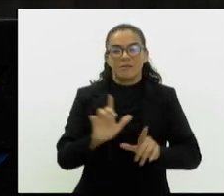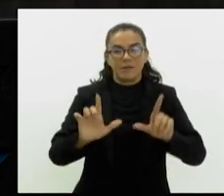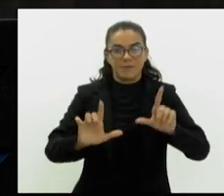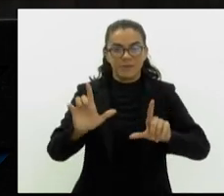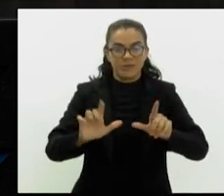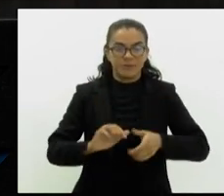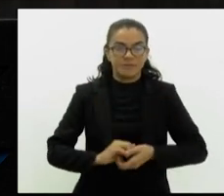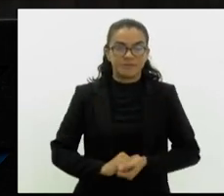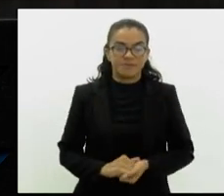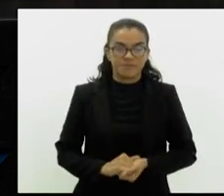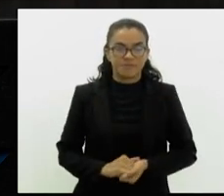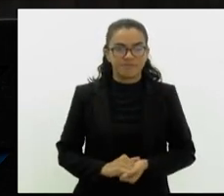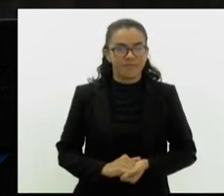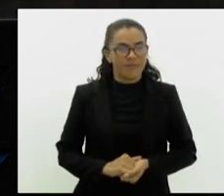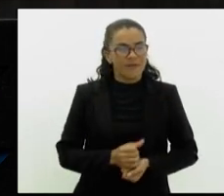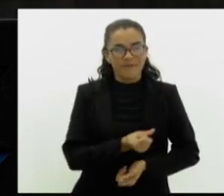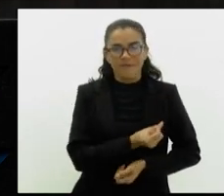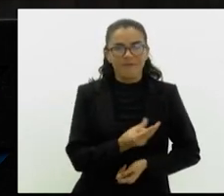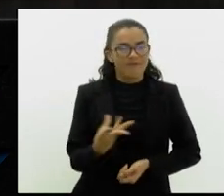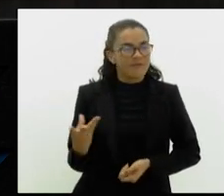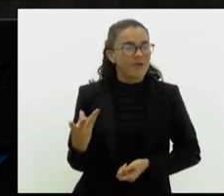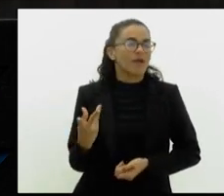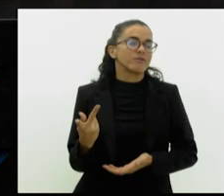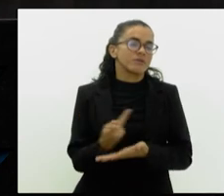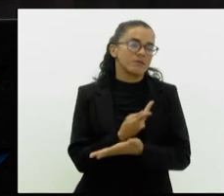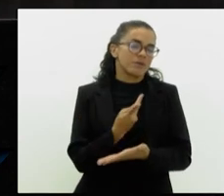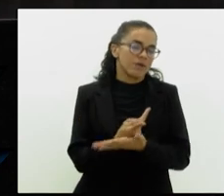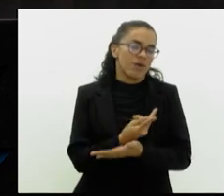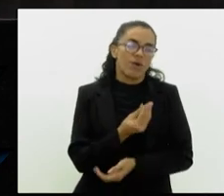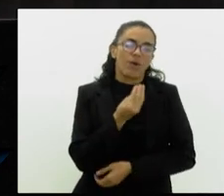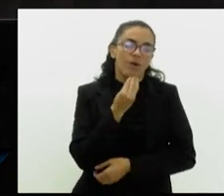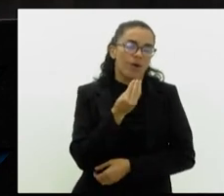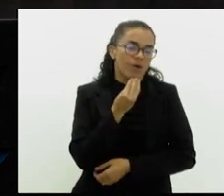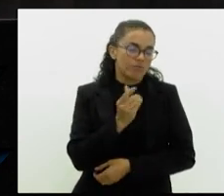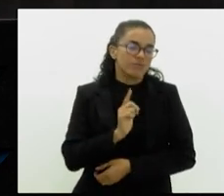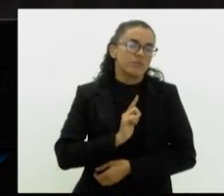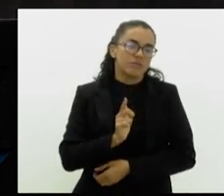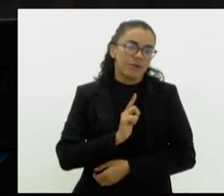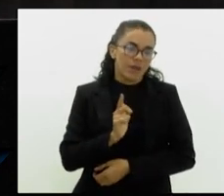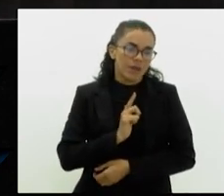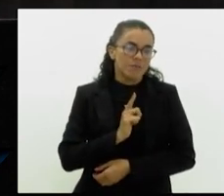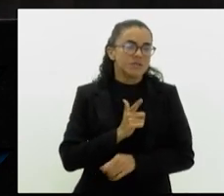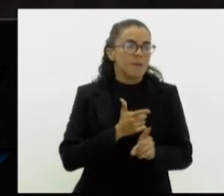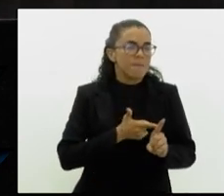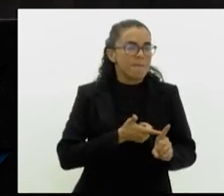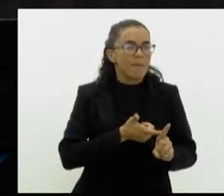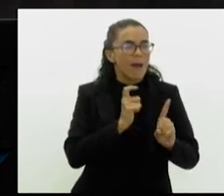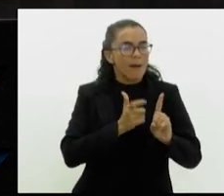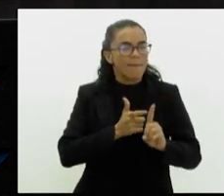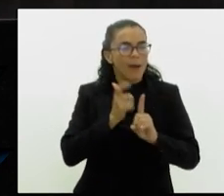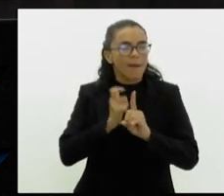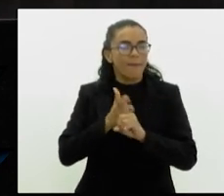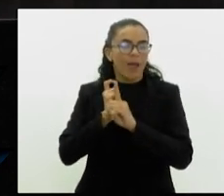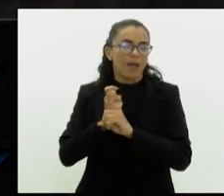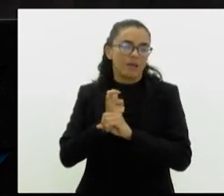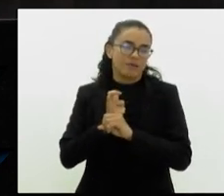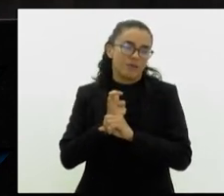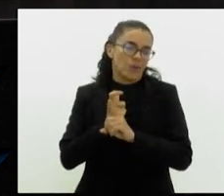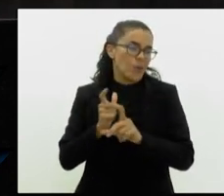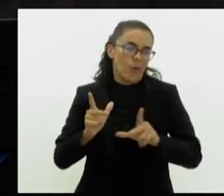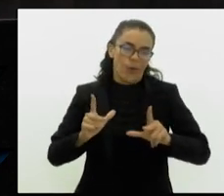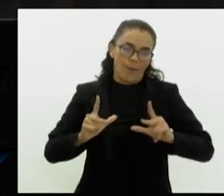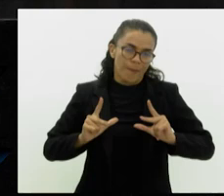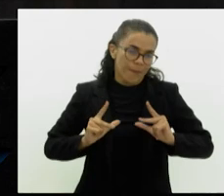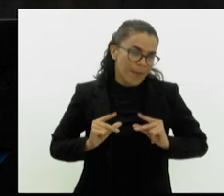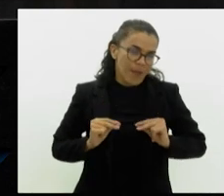mídia muitos erros tem Claro que tem mas eles são assassinados e não merecem sequer